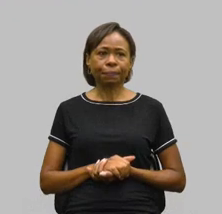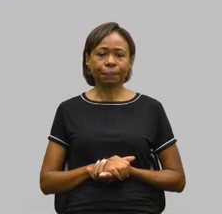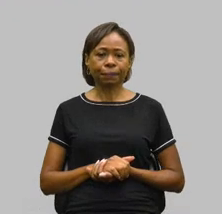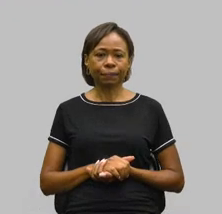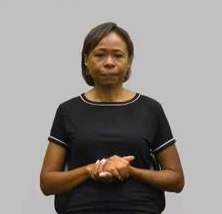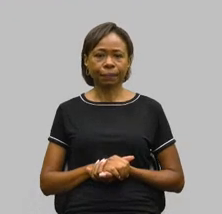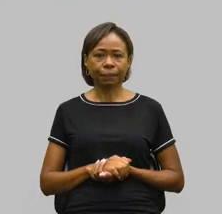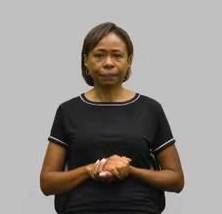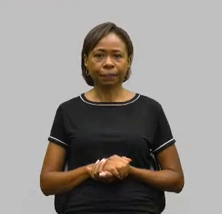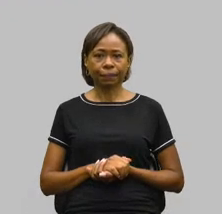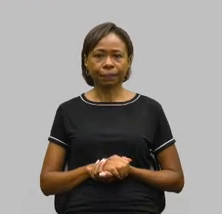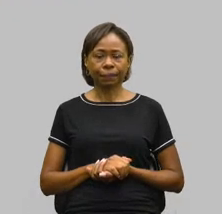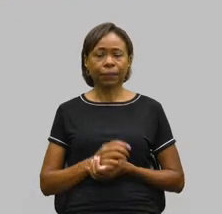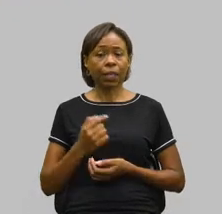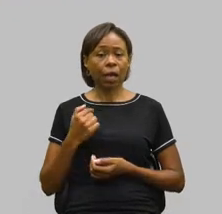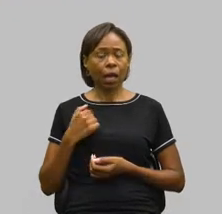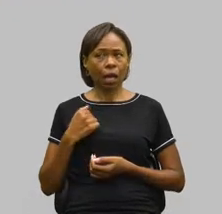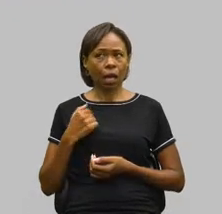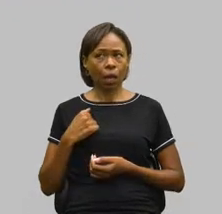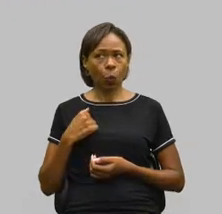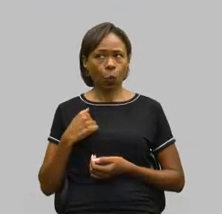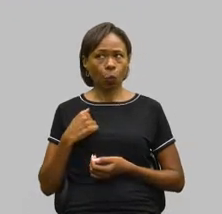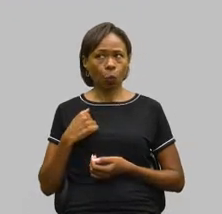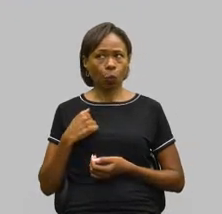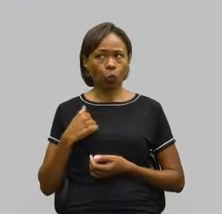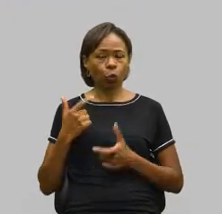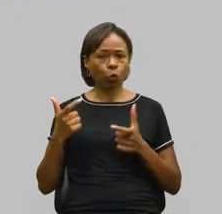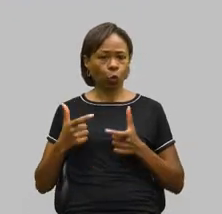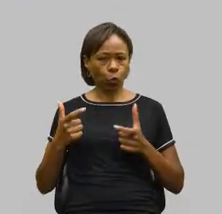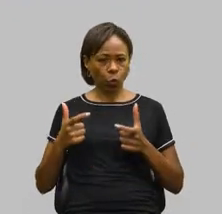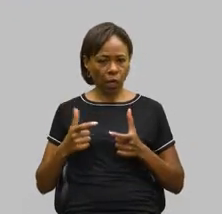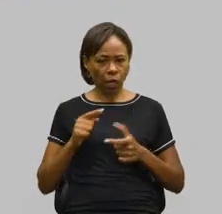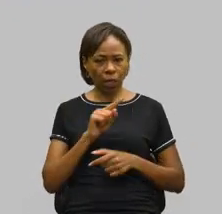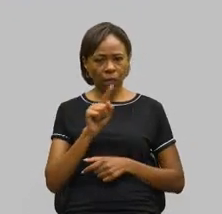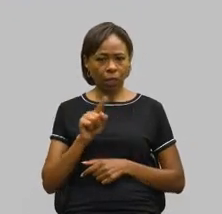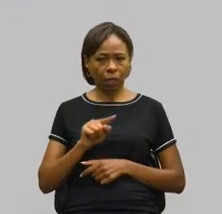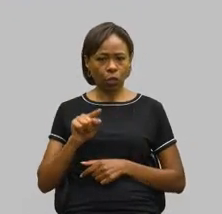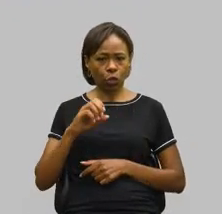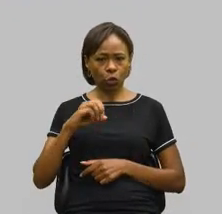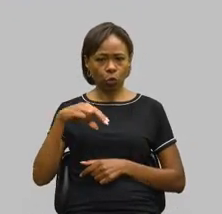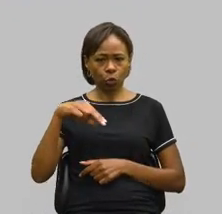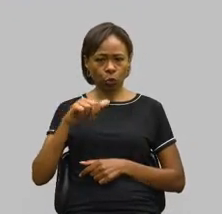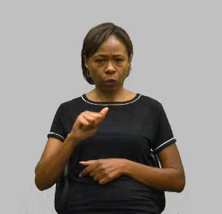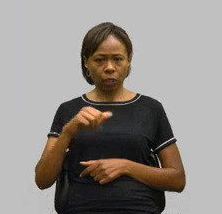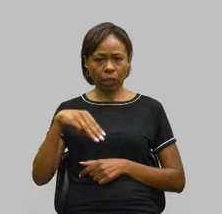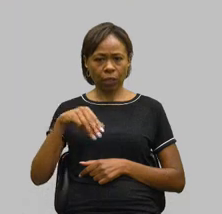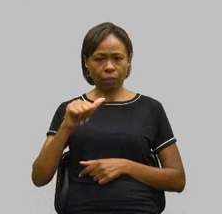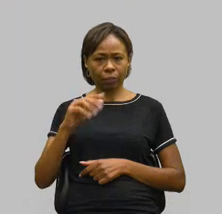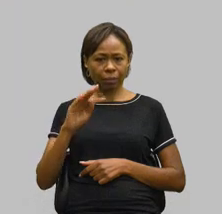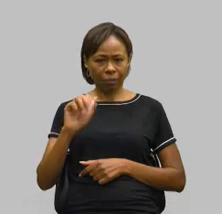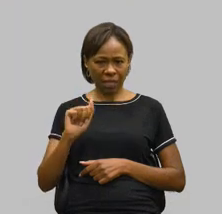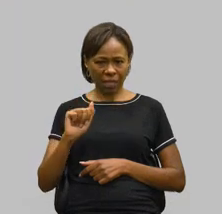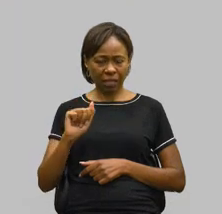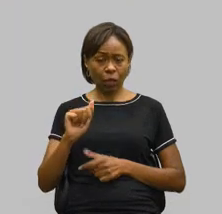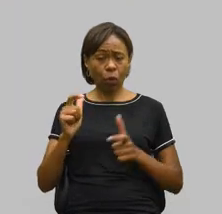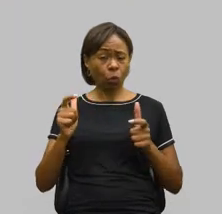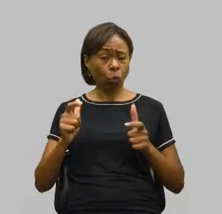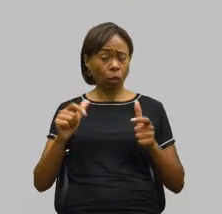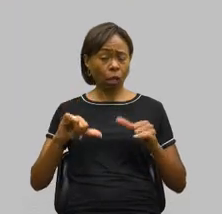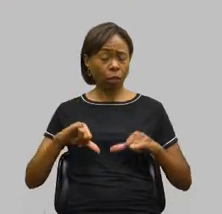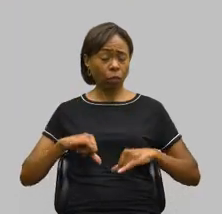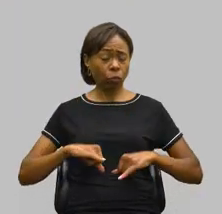e eu venho de uma região da Zona da Mata que sofre muito